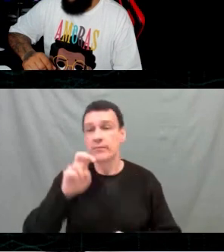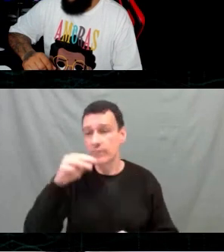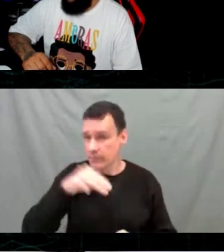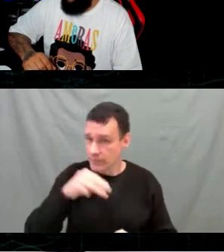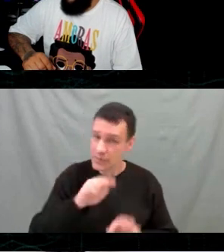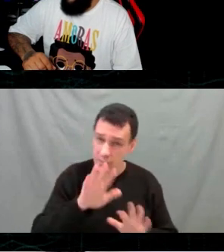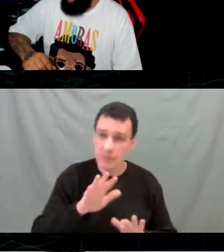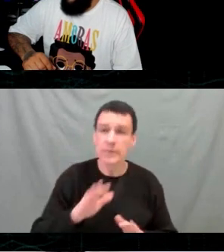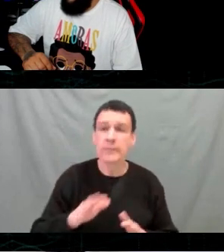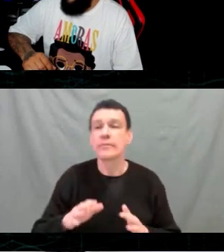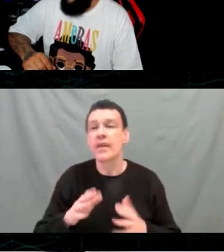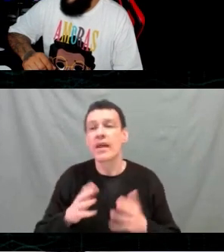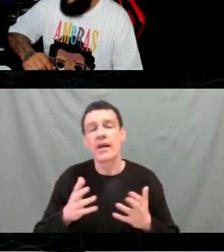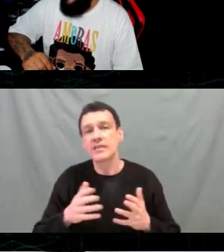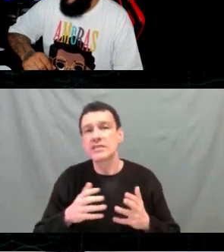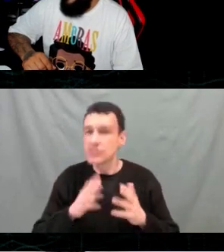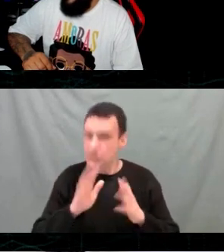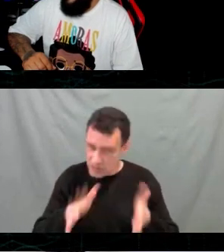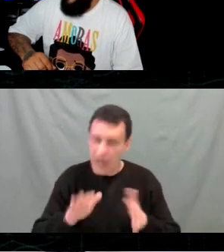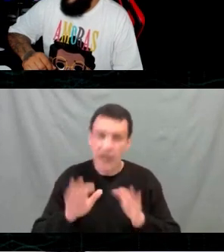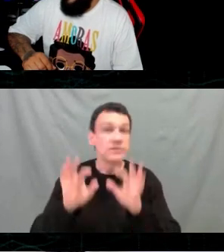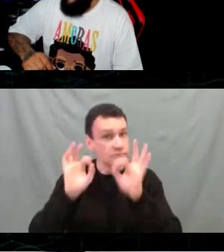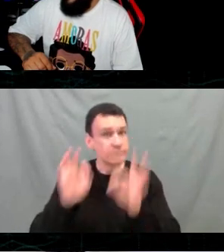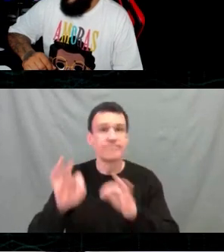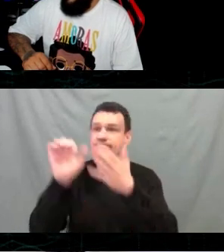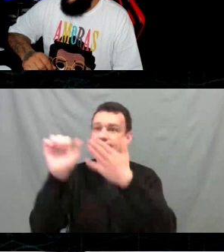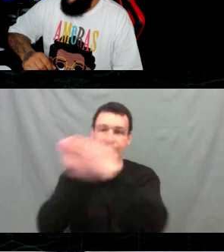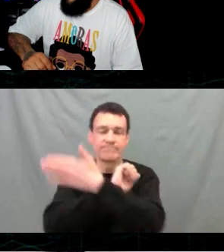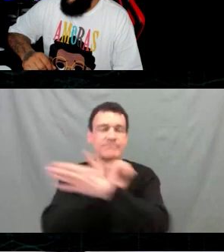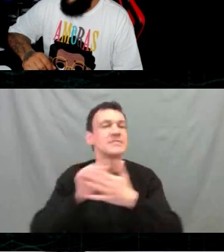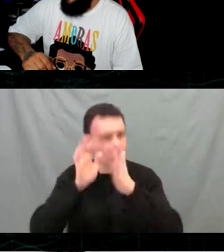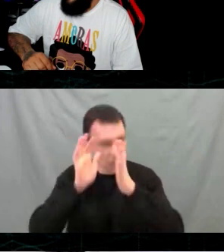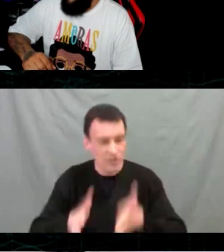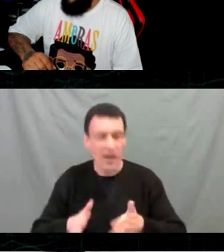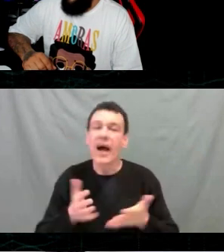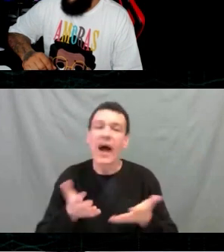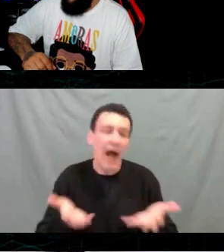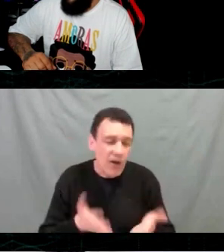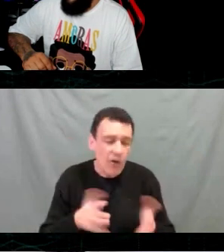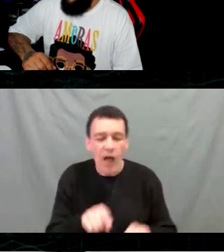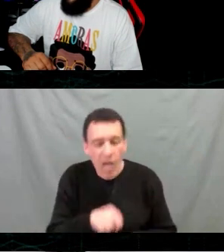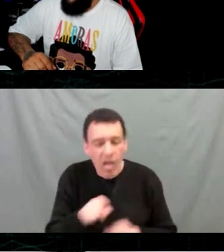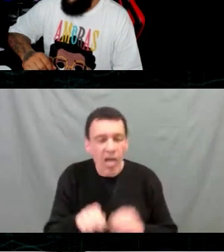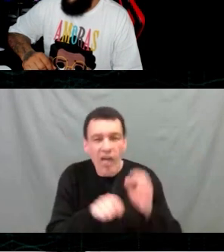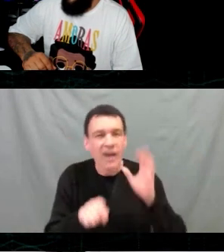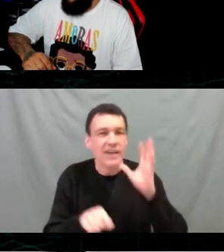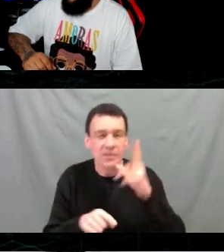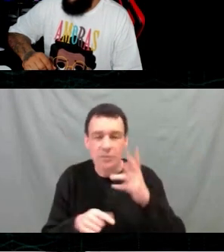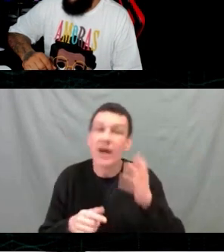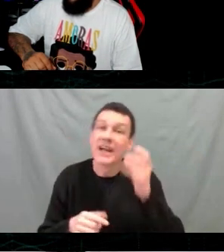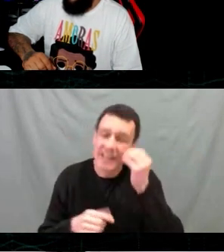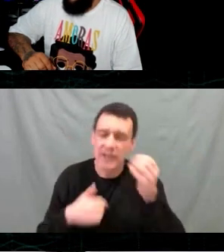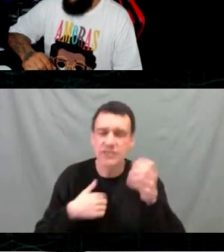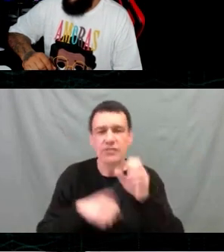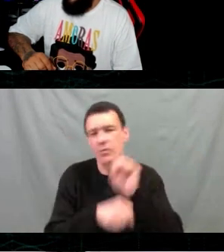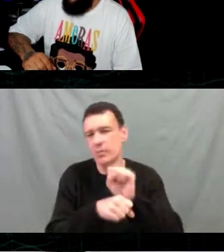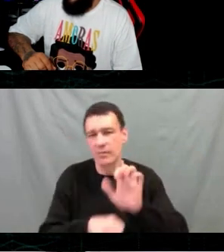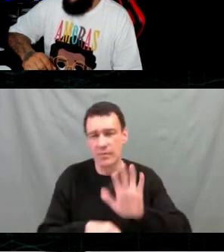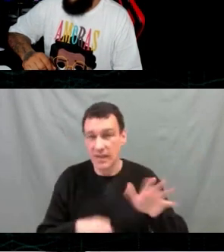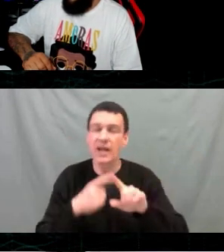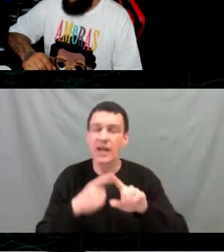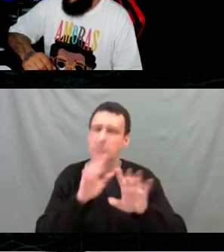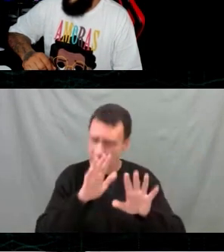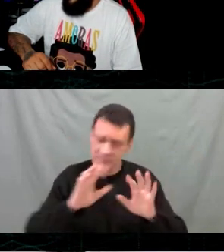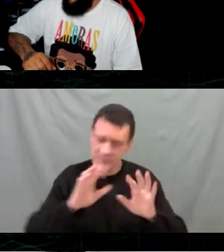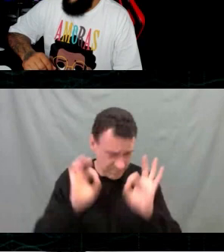a Estância foi destruída tá galera tá terminei de que então o que eu vou fazer vou parece teste e mais a gente tem o